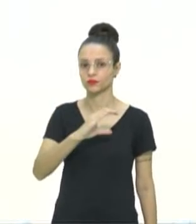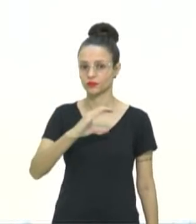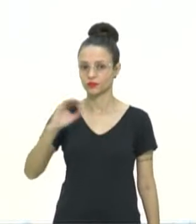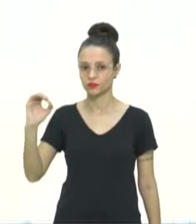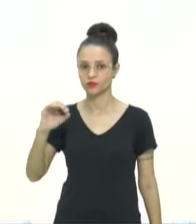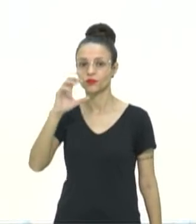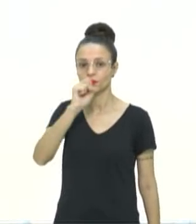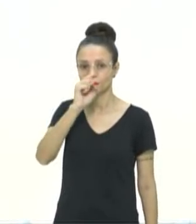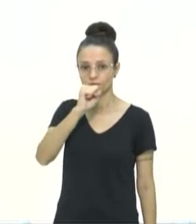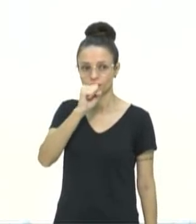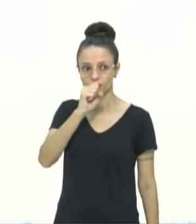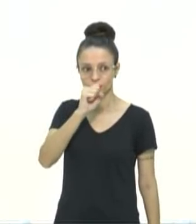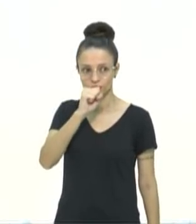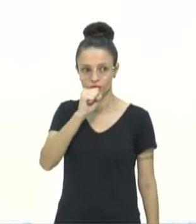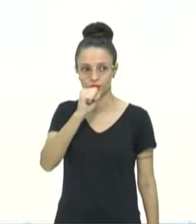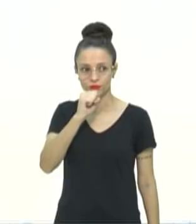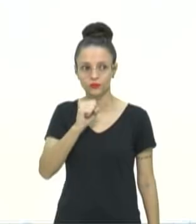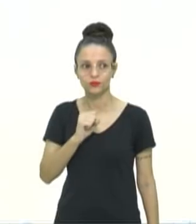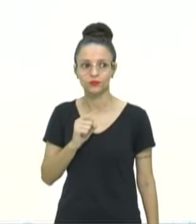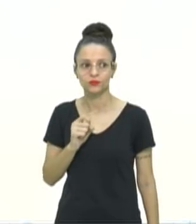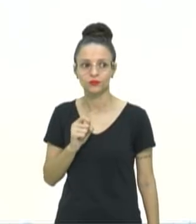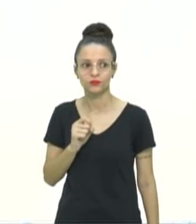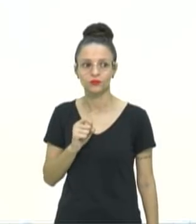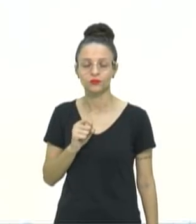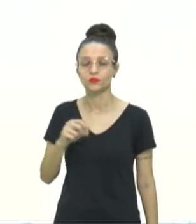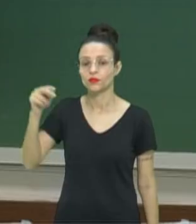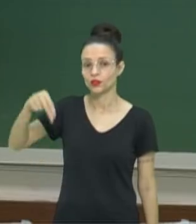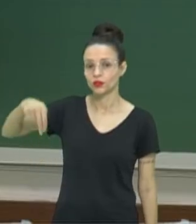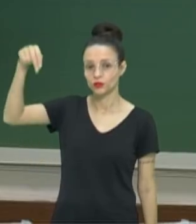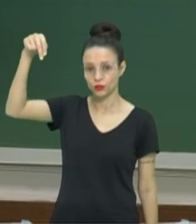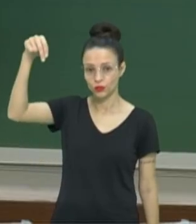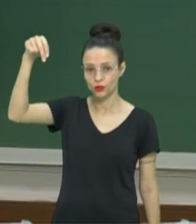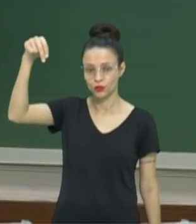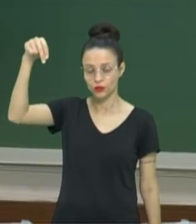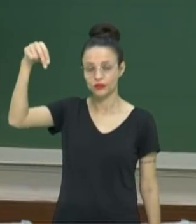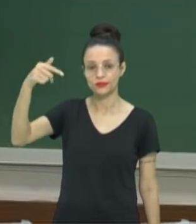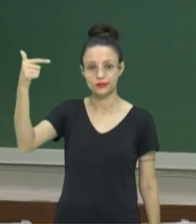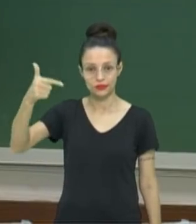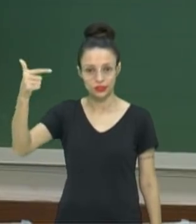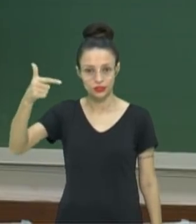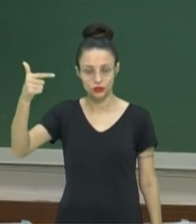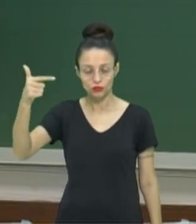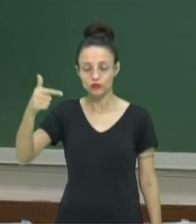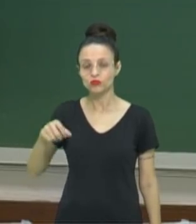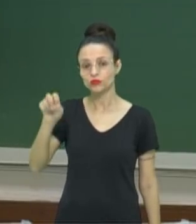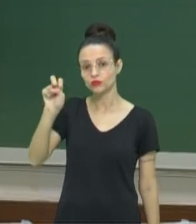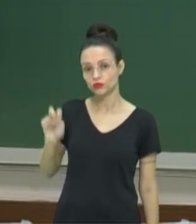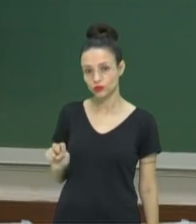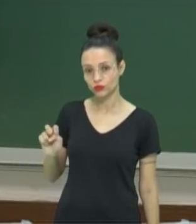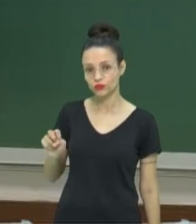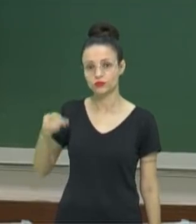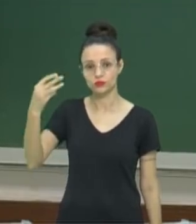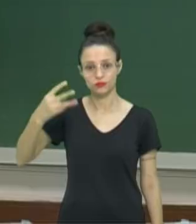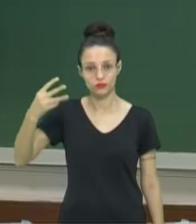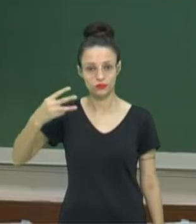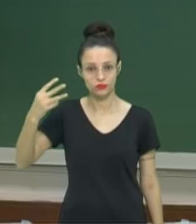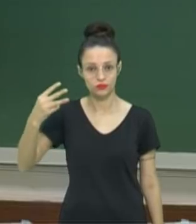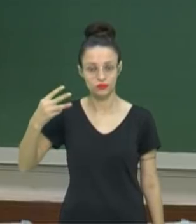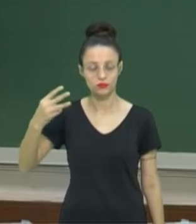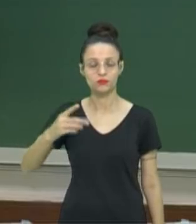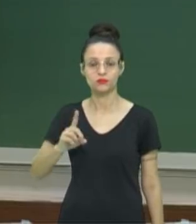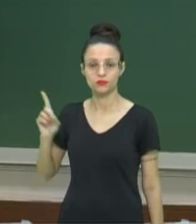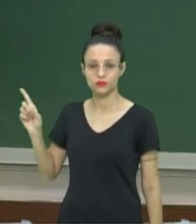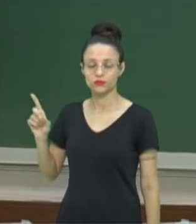está em laranja, eu confundi os dois verdes ali. O norte em segundo e o sul em terceiro ali